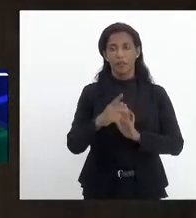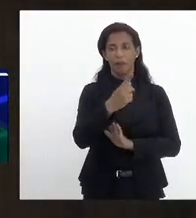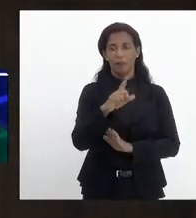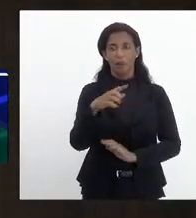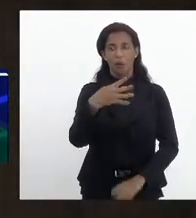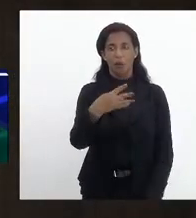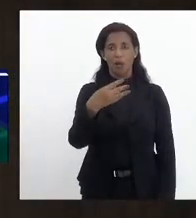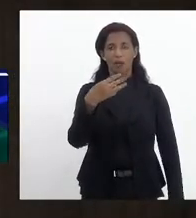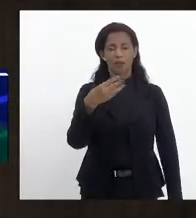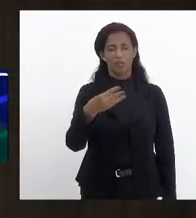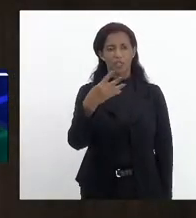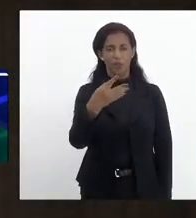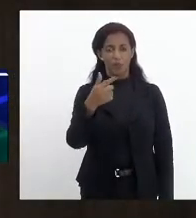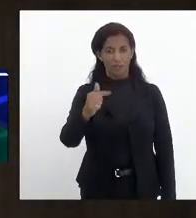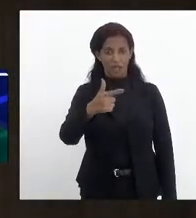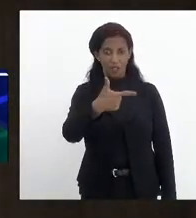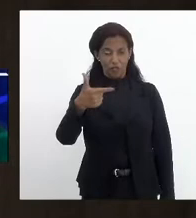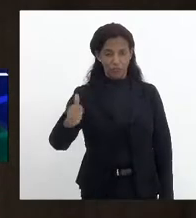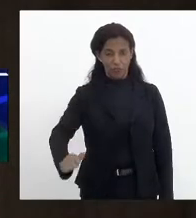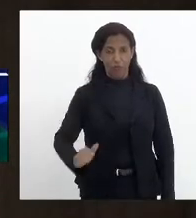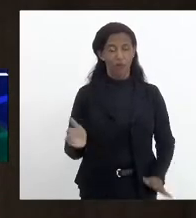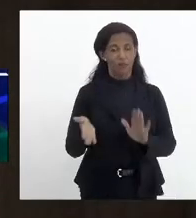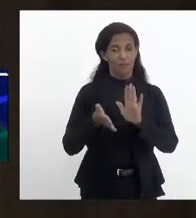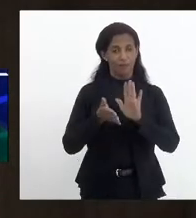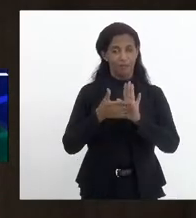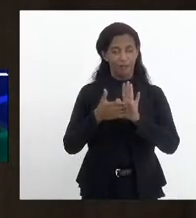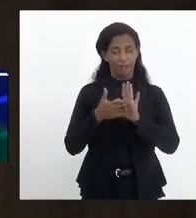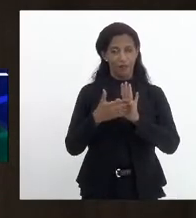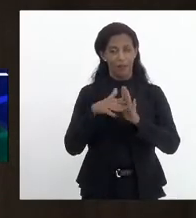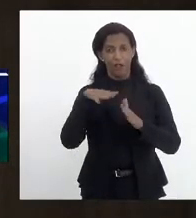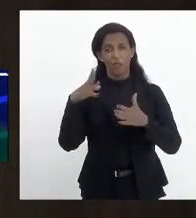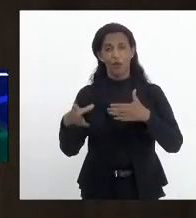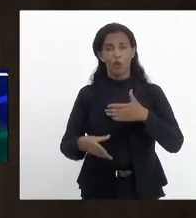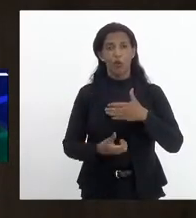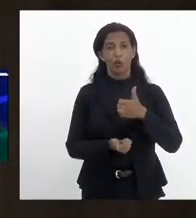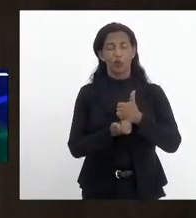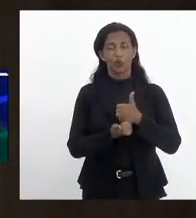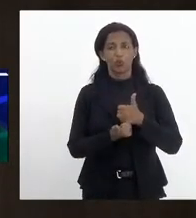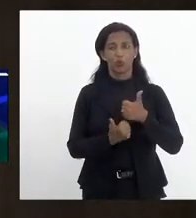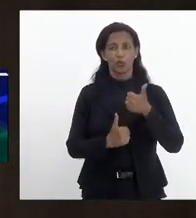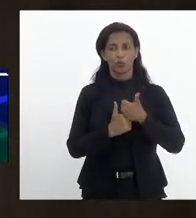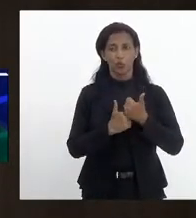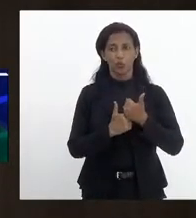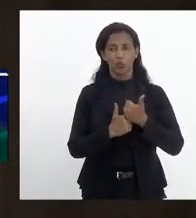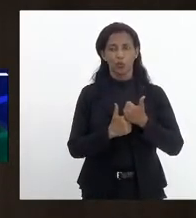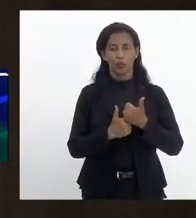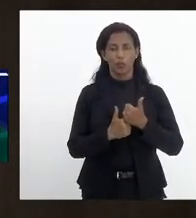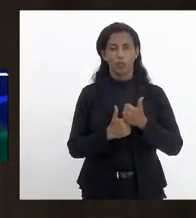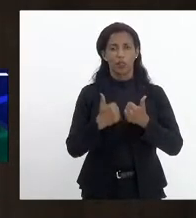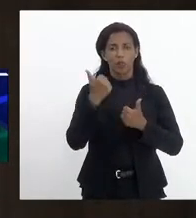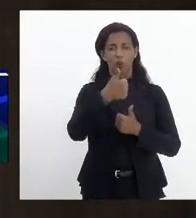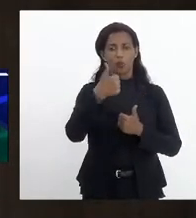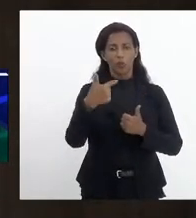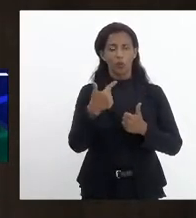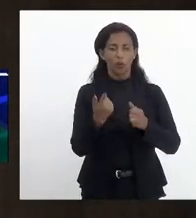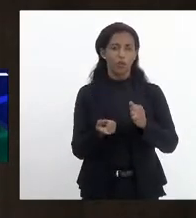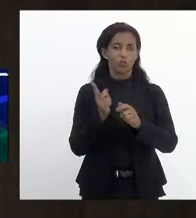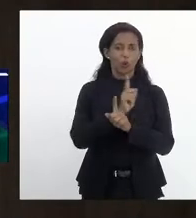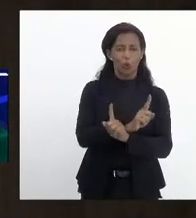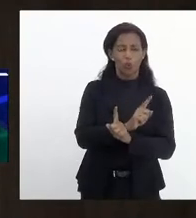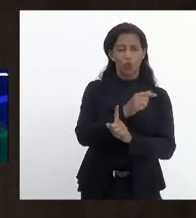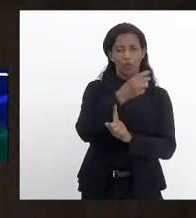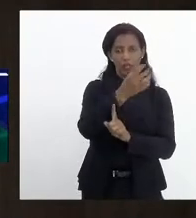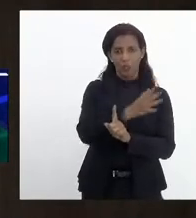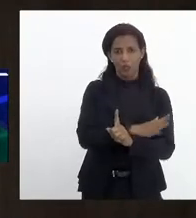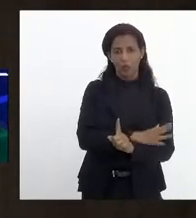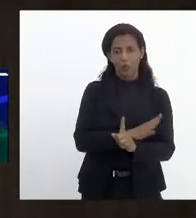lei 4347/2021 é favorável com subemenda aglutinativa às emendas 1 e 2, contrárias às demais emendas, concluindo por substitutivo